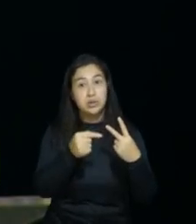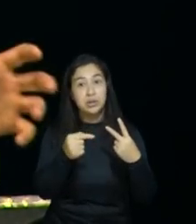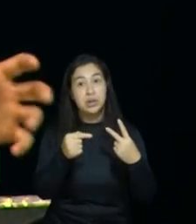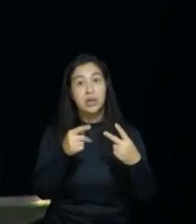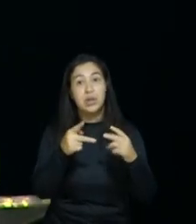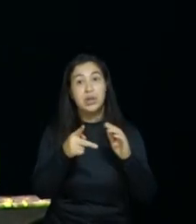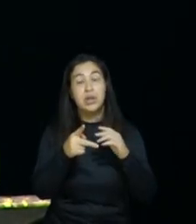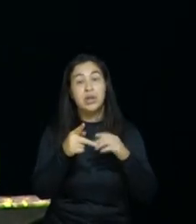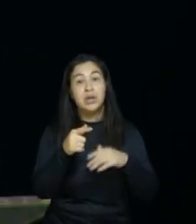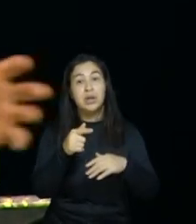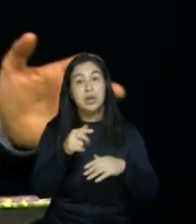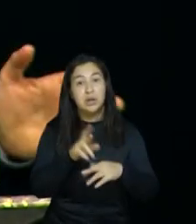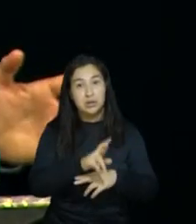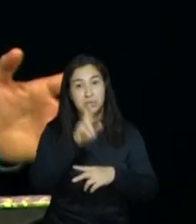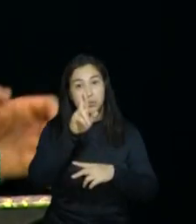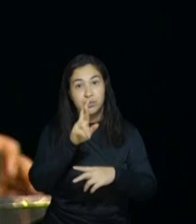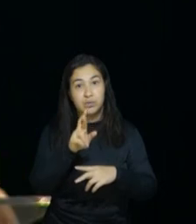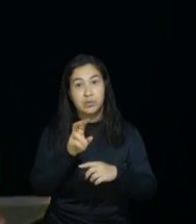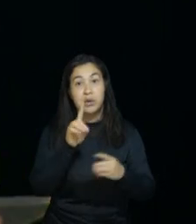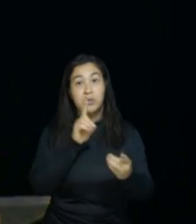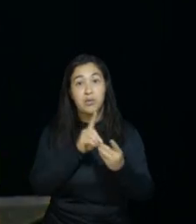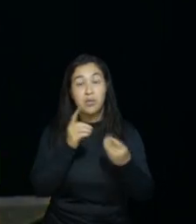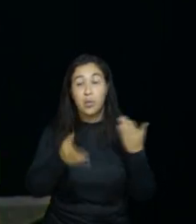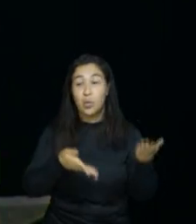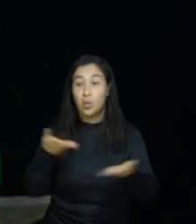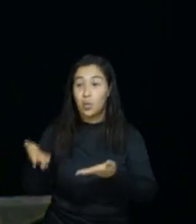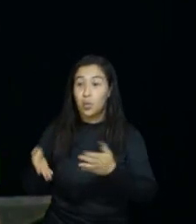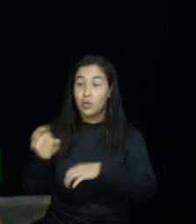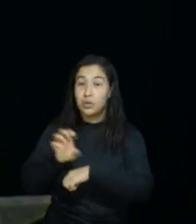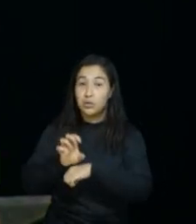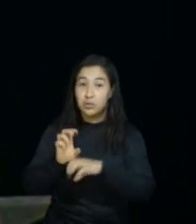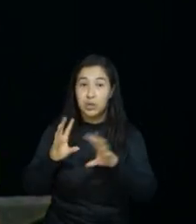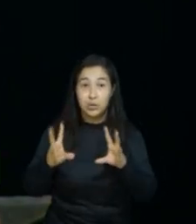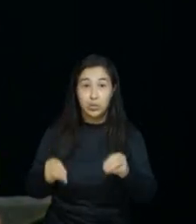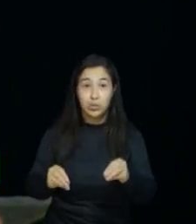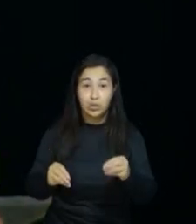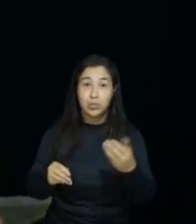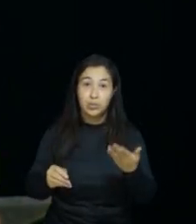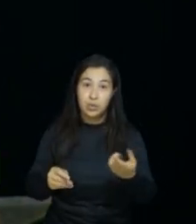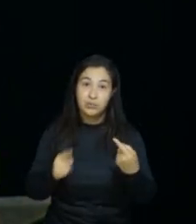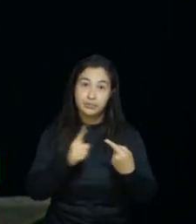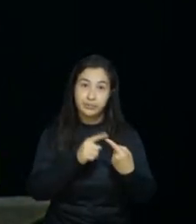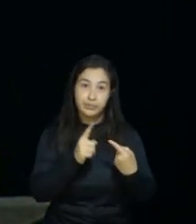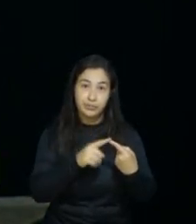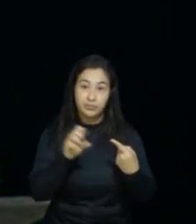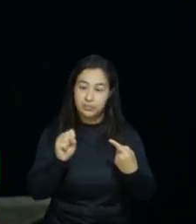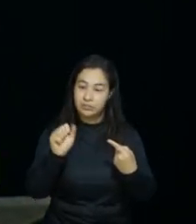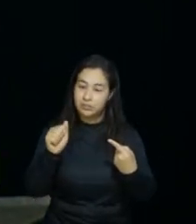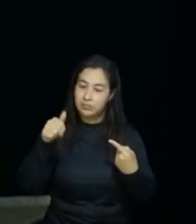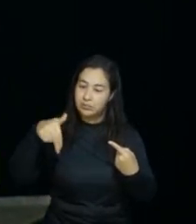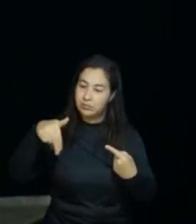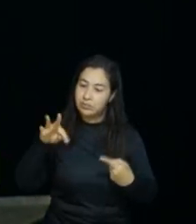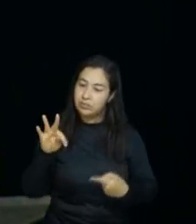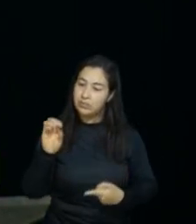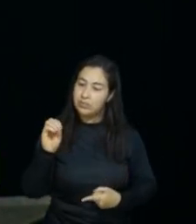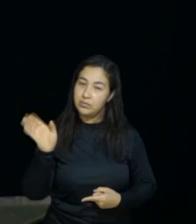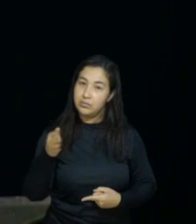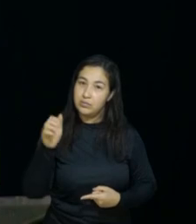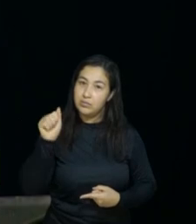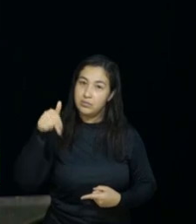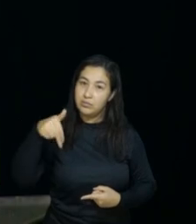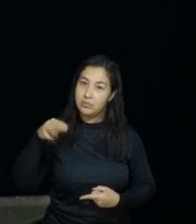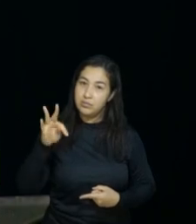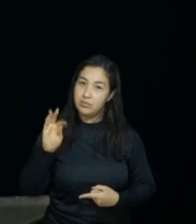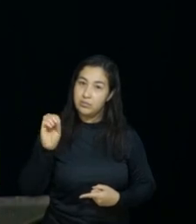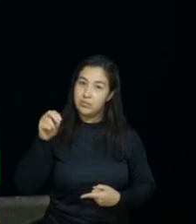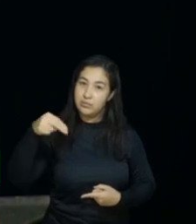atende a macro-região e que atende, inclusive, o nosso estado de Santa Catarina. Um deles é o Hospital Santo Antônio, em nome deles, das demais